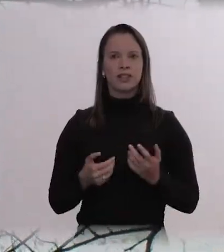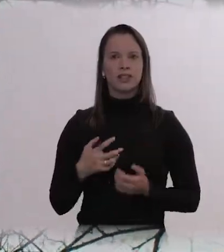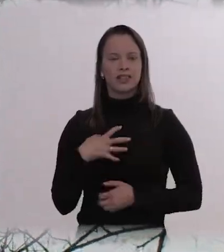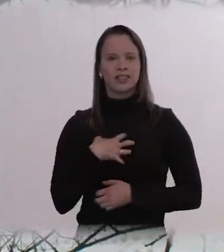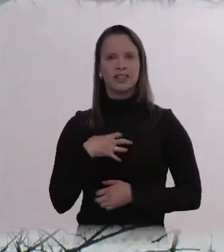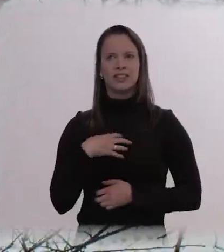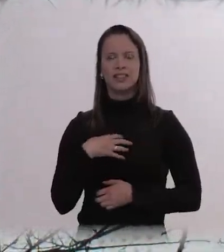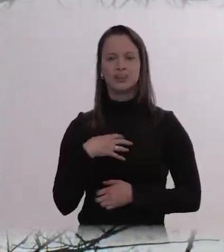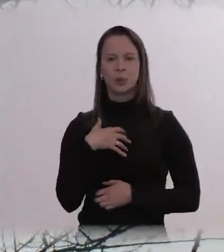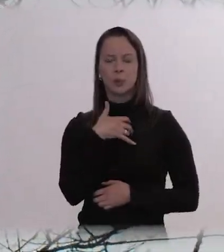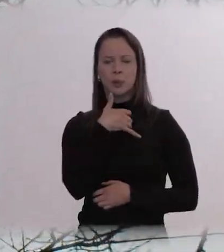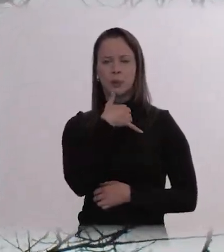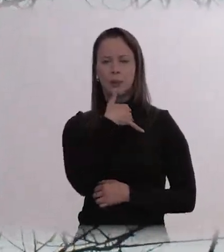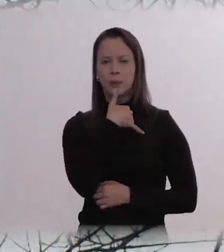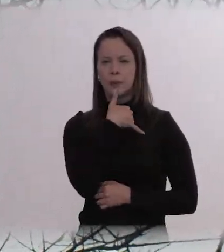sentia triste.